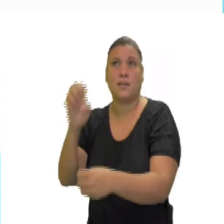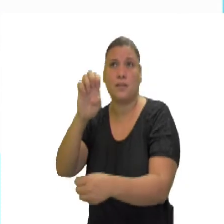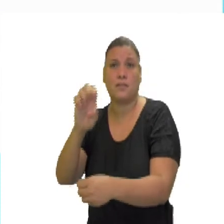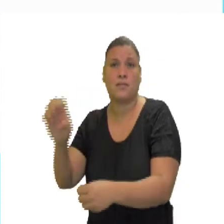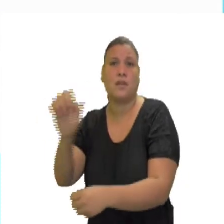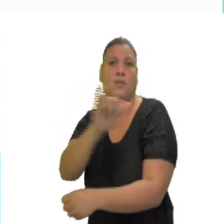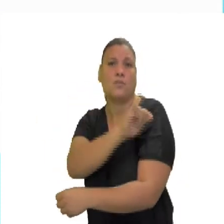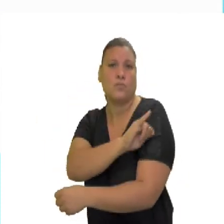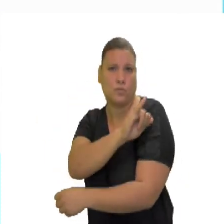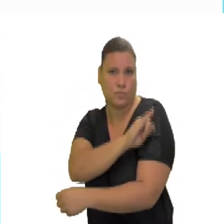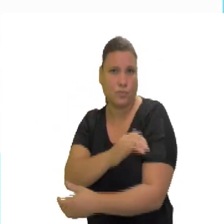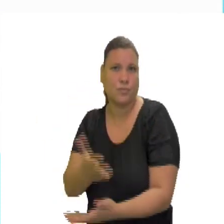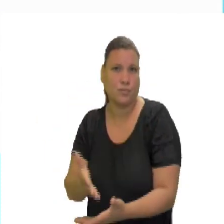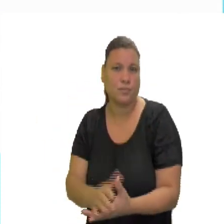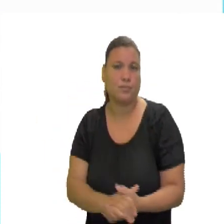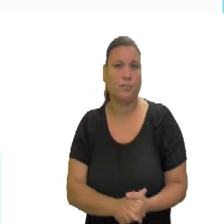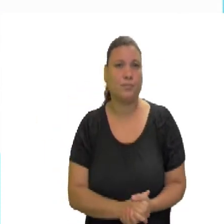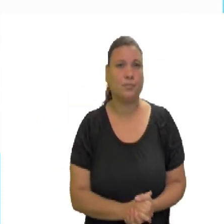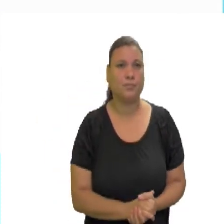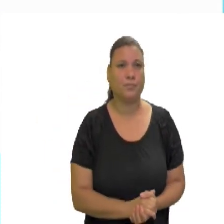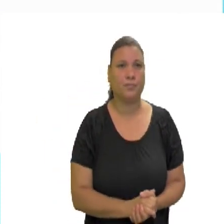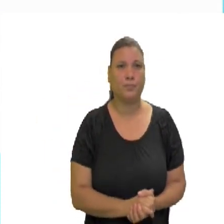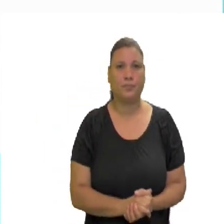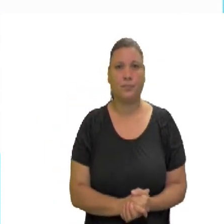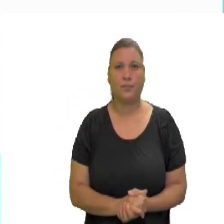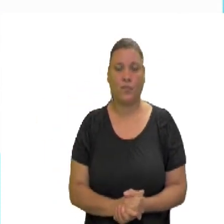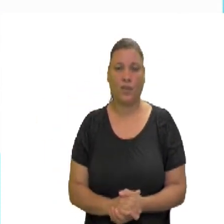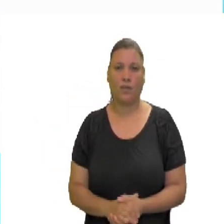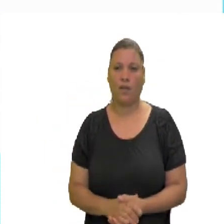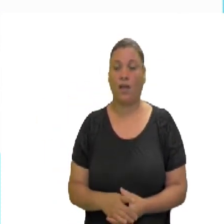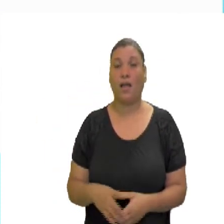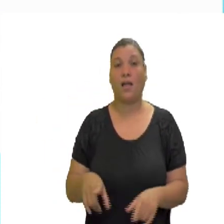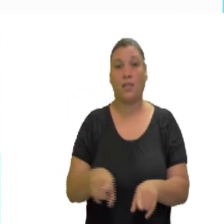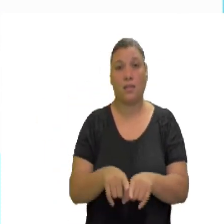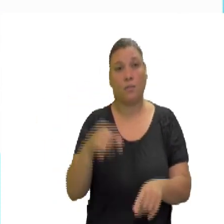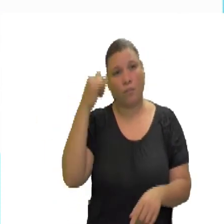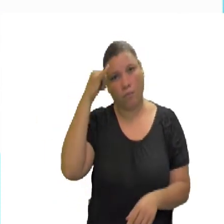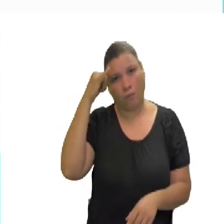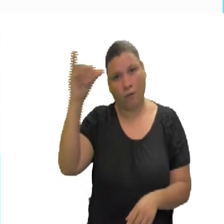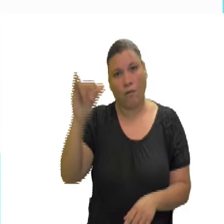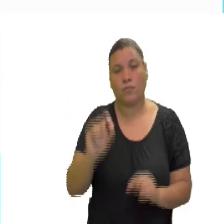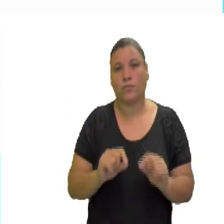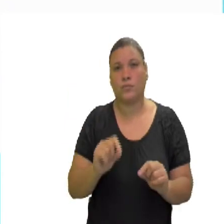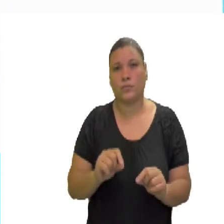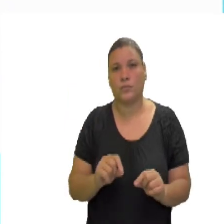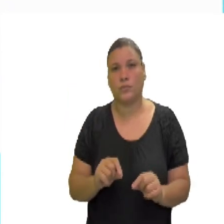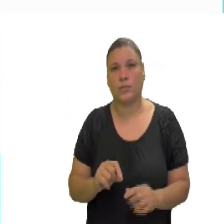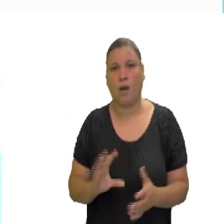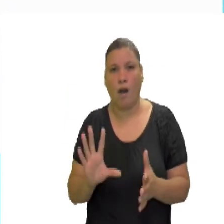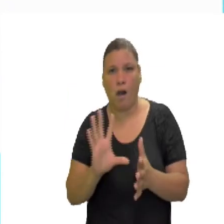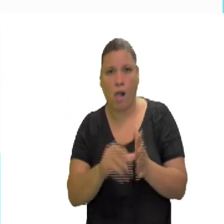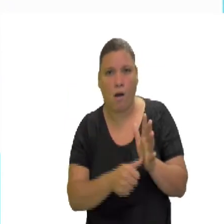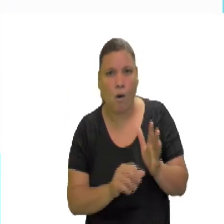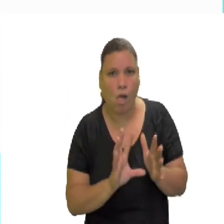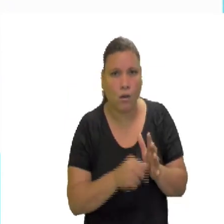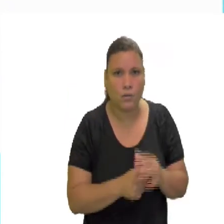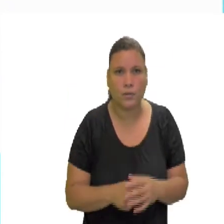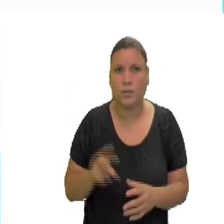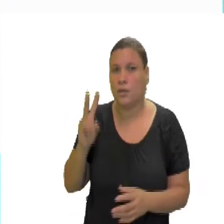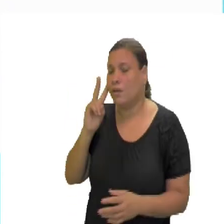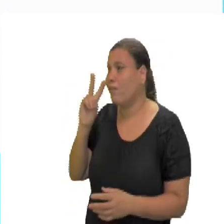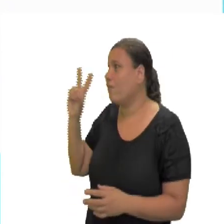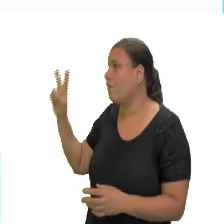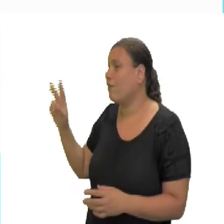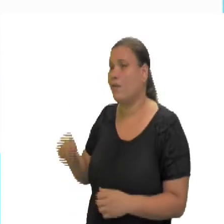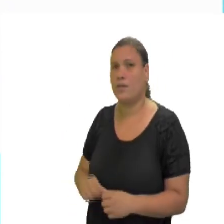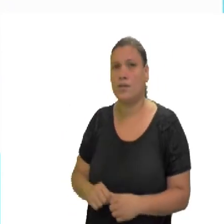no transporte do ouro. E para evitar, olha só, ataque de piratas, isso mesmo. Então, aqui tem a tabelinha dizendo para